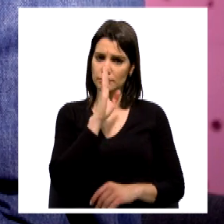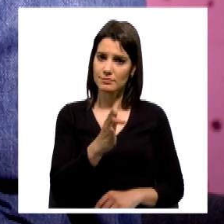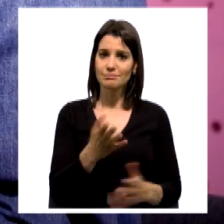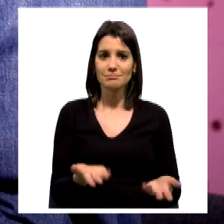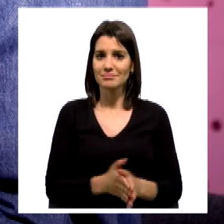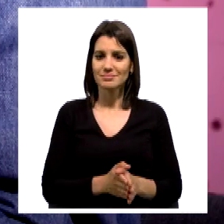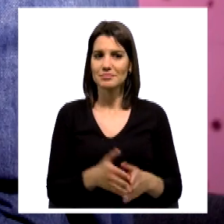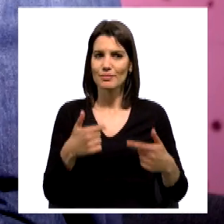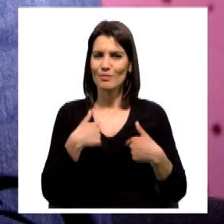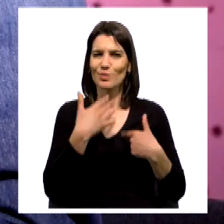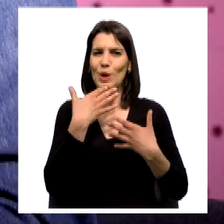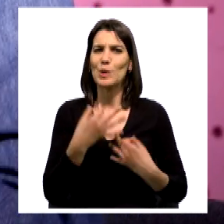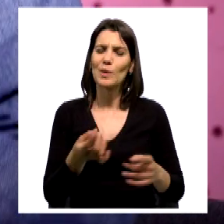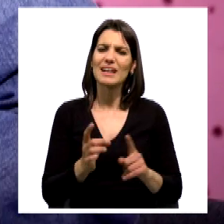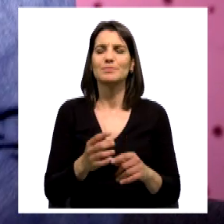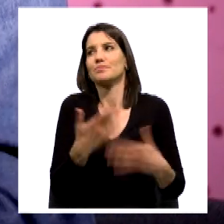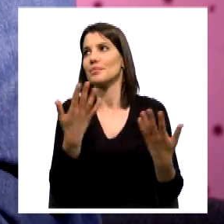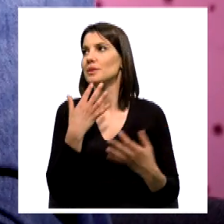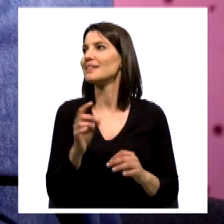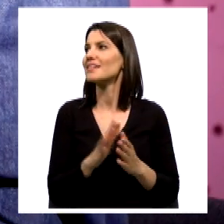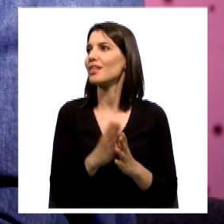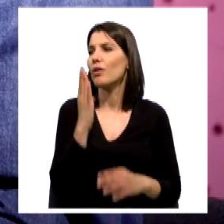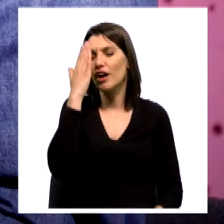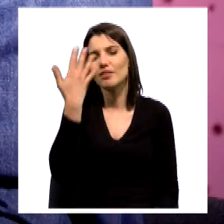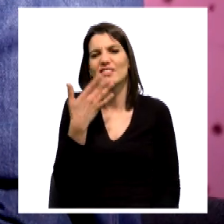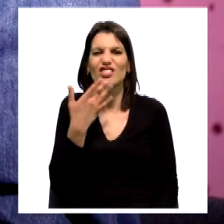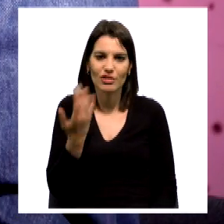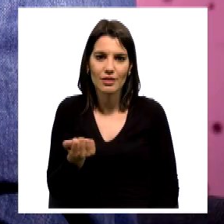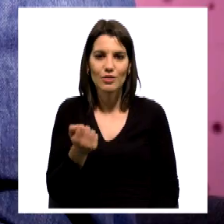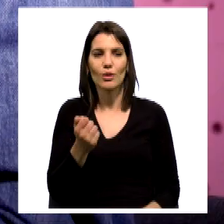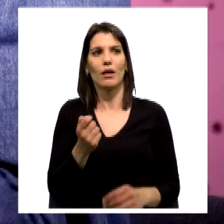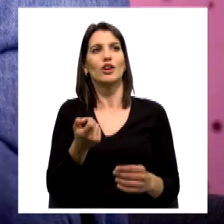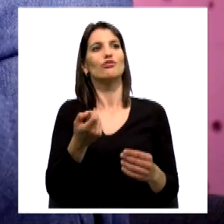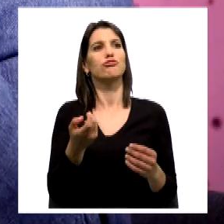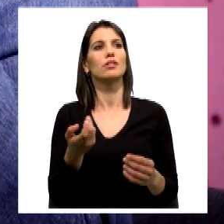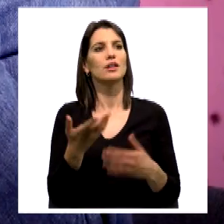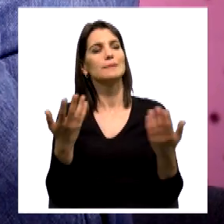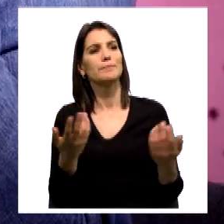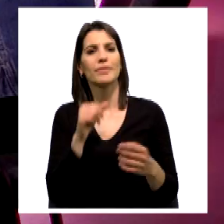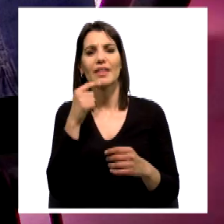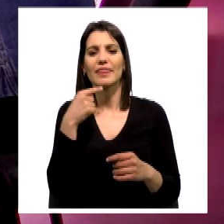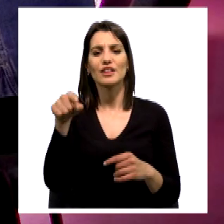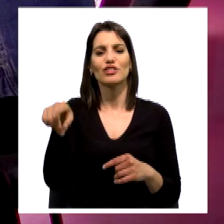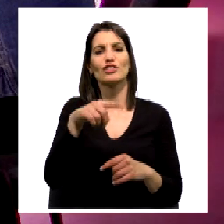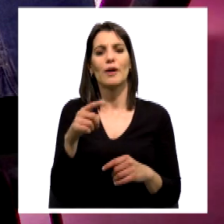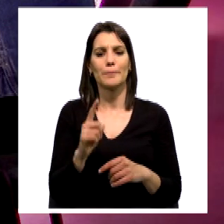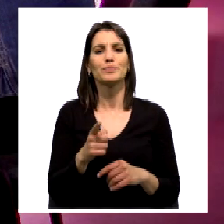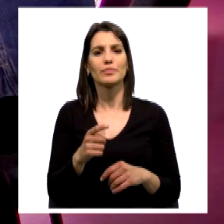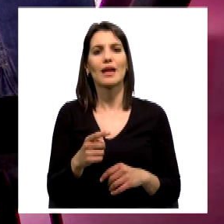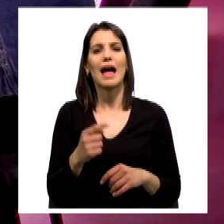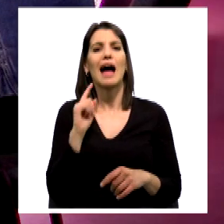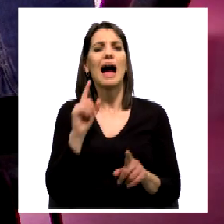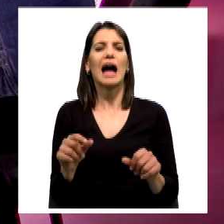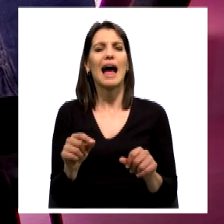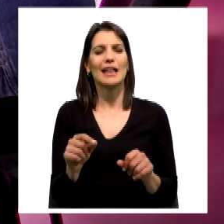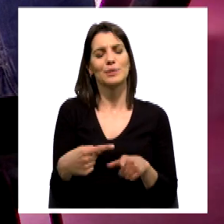profissão. Eu não acredito nessa... Não é não acreditar, acho um exagero, essa coisa meio muito utilizada, esse lugar comum